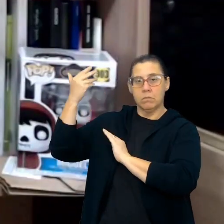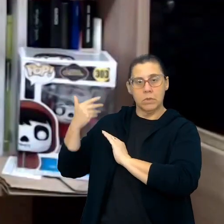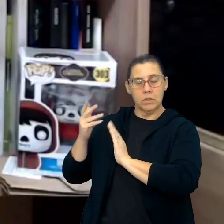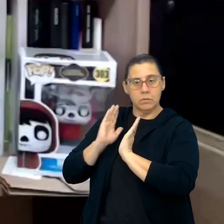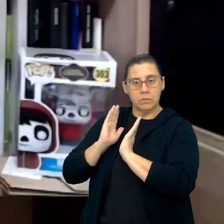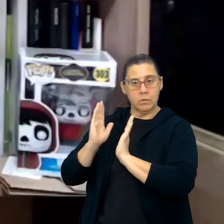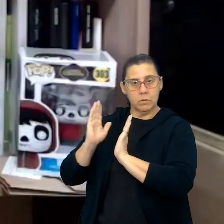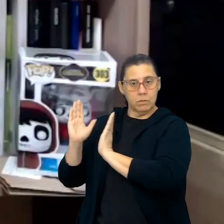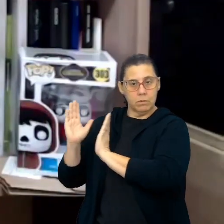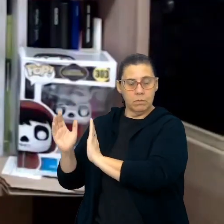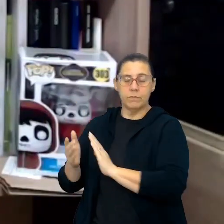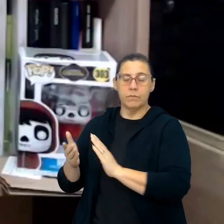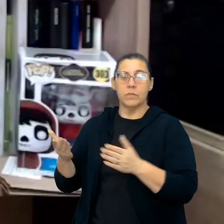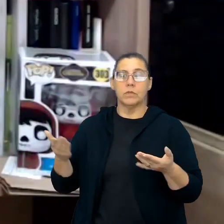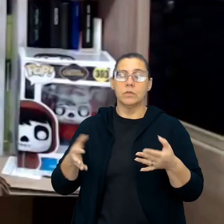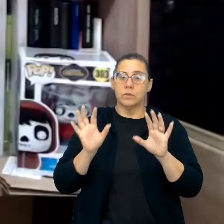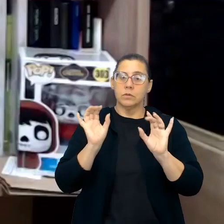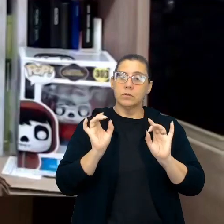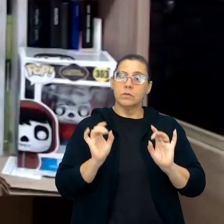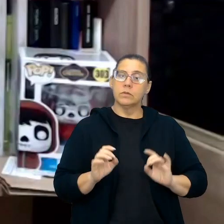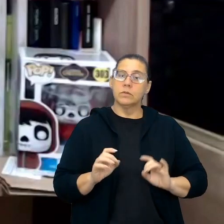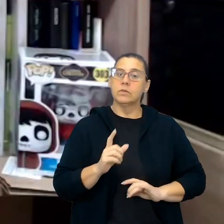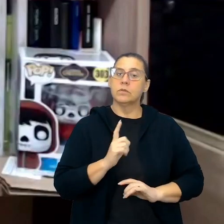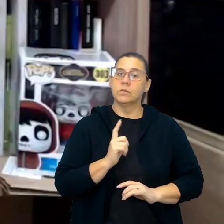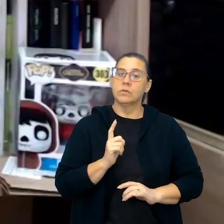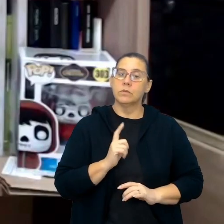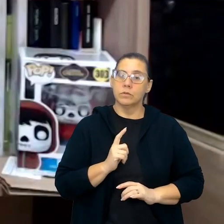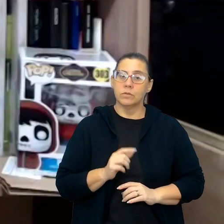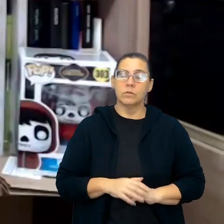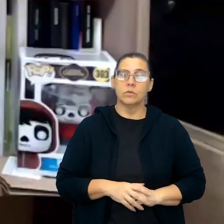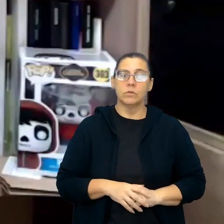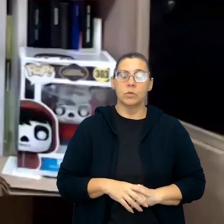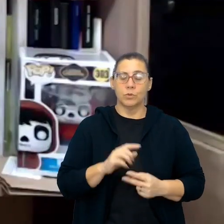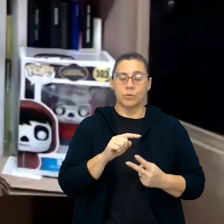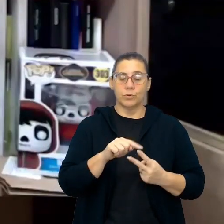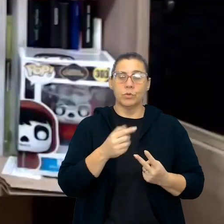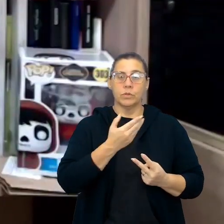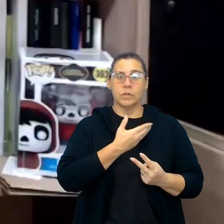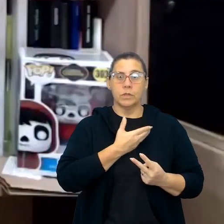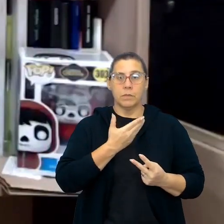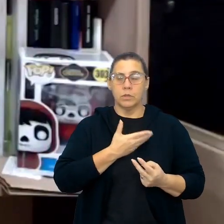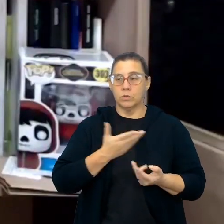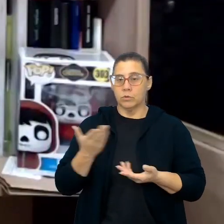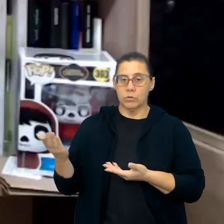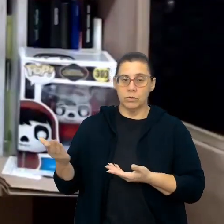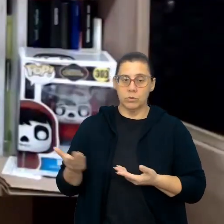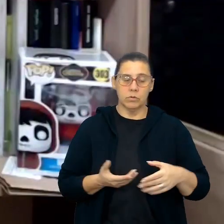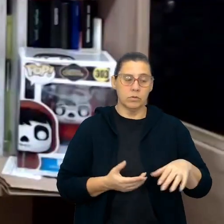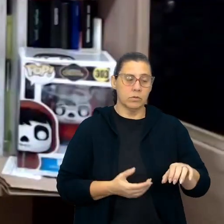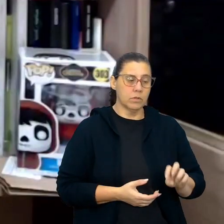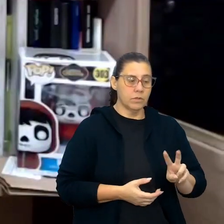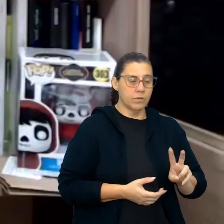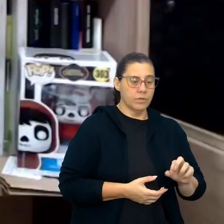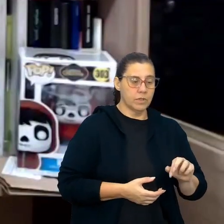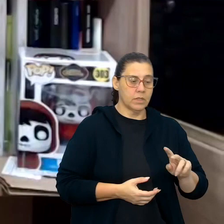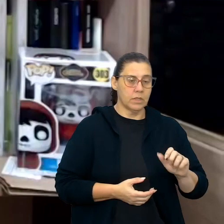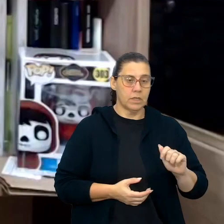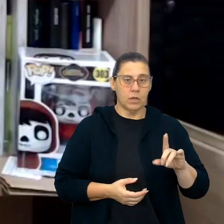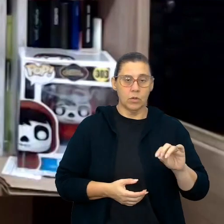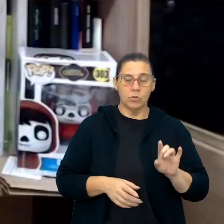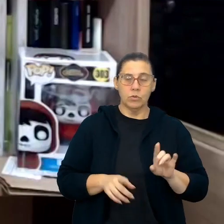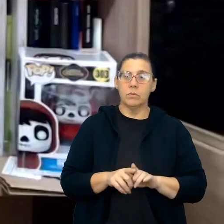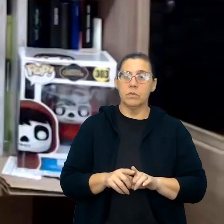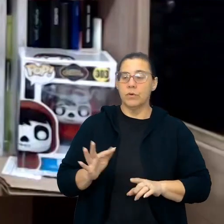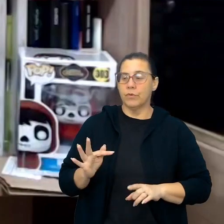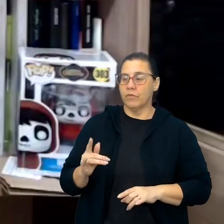objetos. Hoje, em especial, nós temos dois amigos aqui convidados, né, que é o Everaldo e o